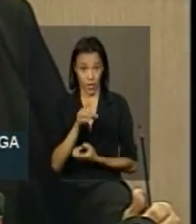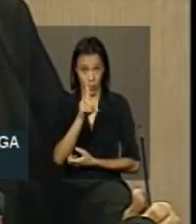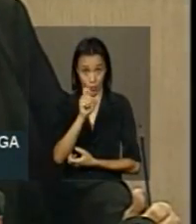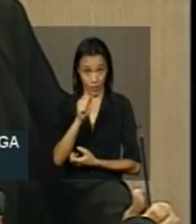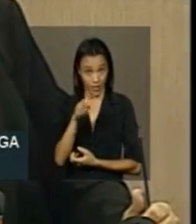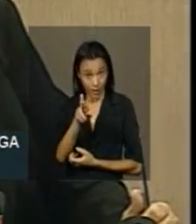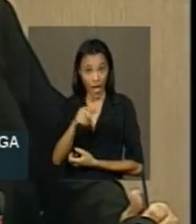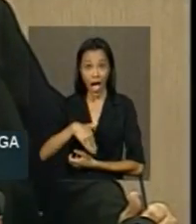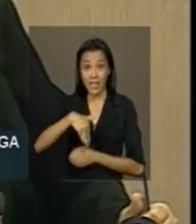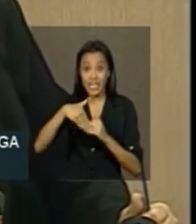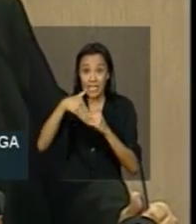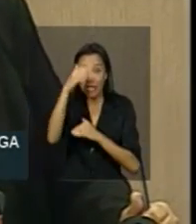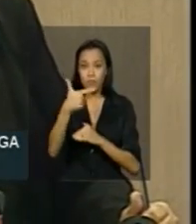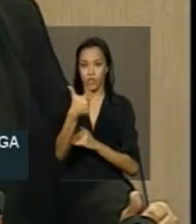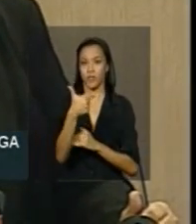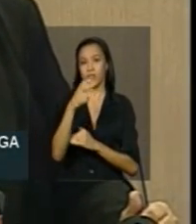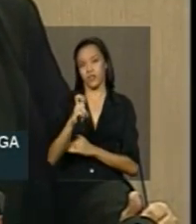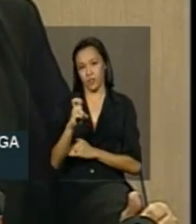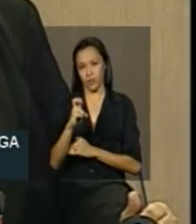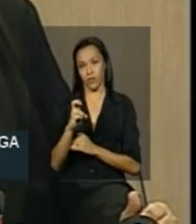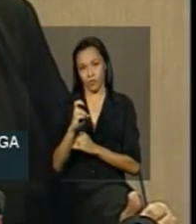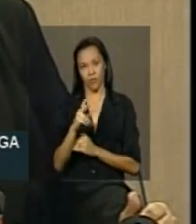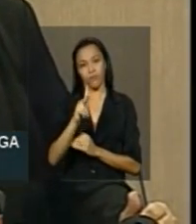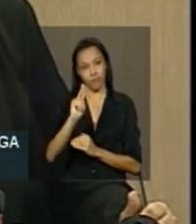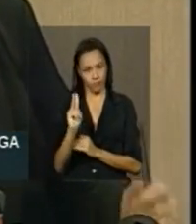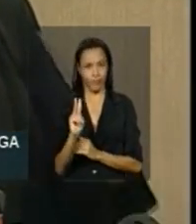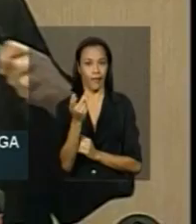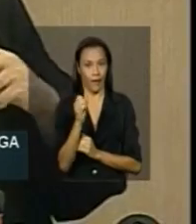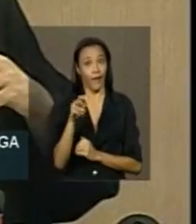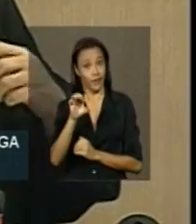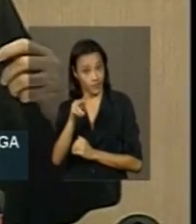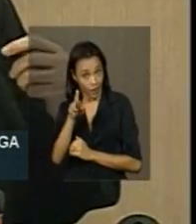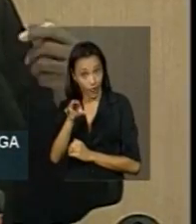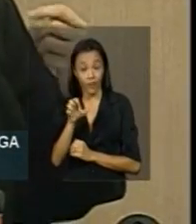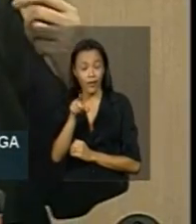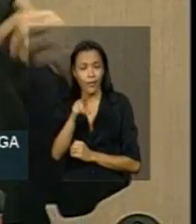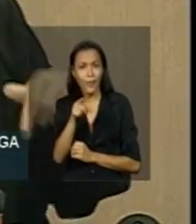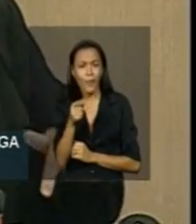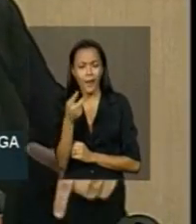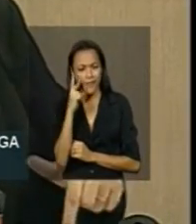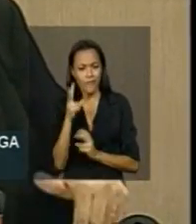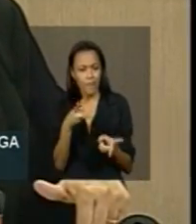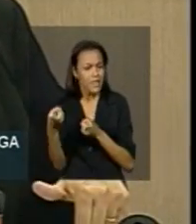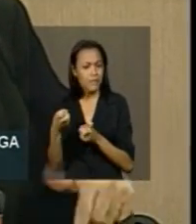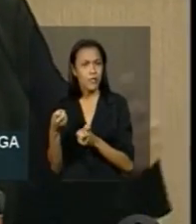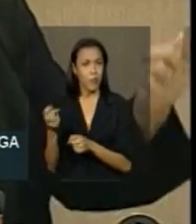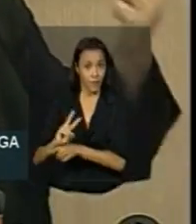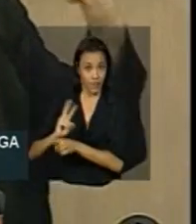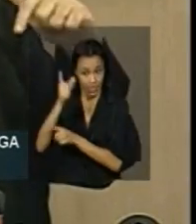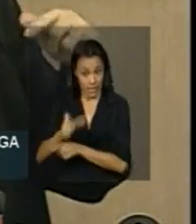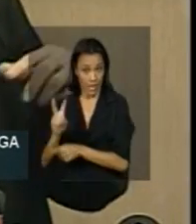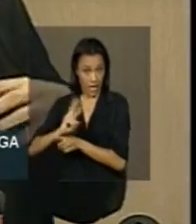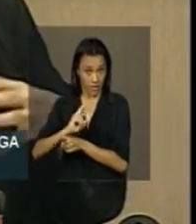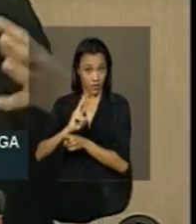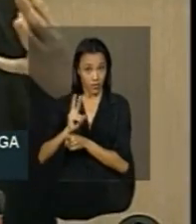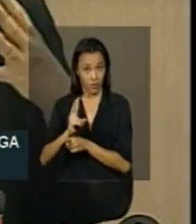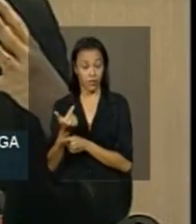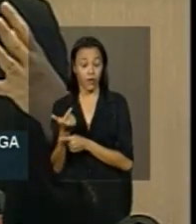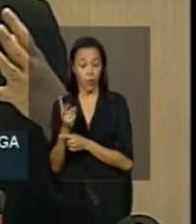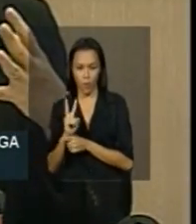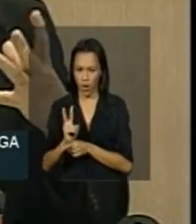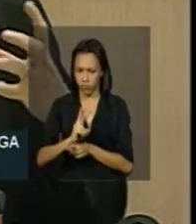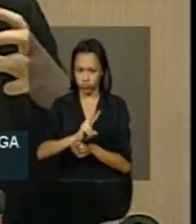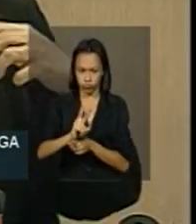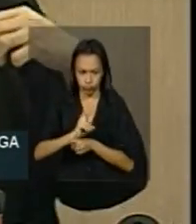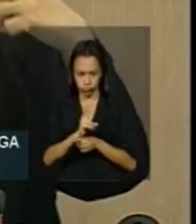resolução acima de 25 ha ele só lê quem tá acima de 25 ha não quer dizer que isso não seja visto pela fiscalização porque a fiscalização como atua